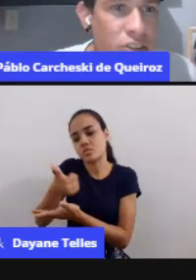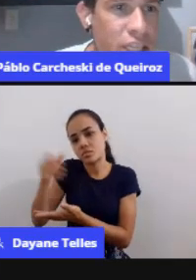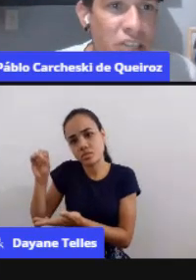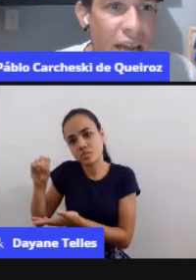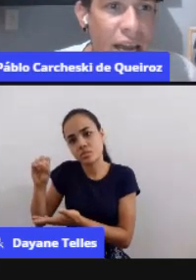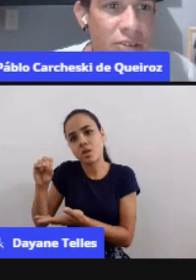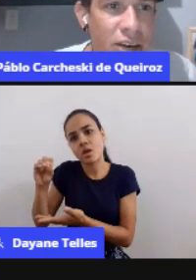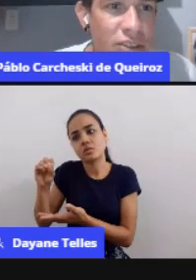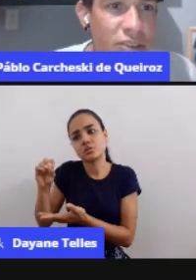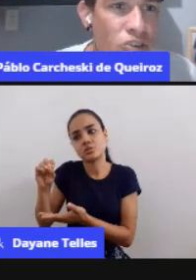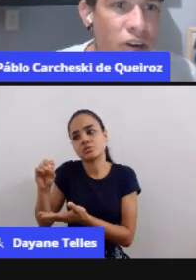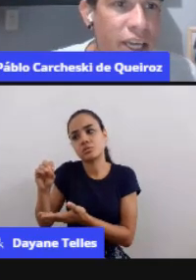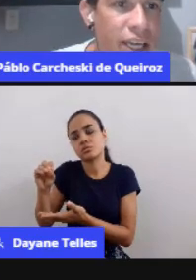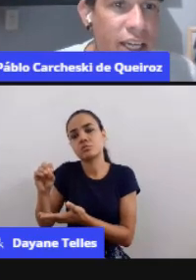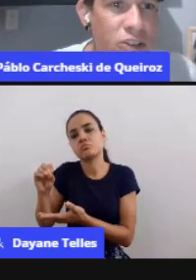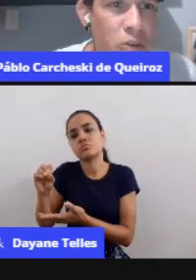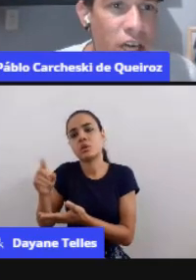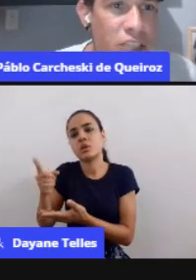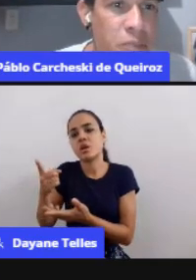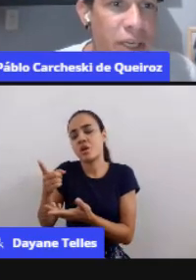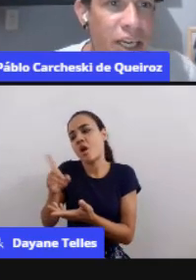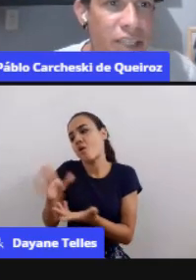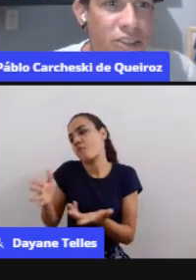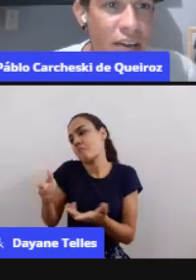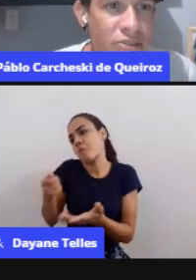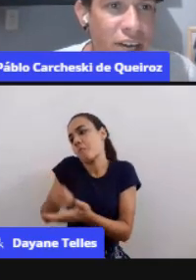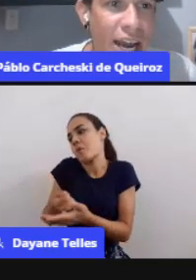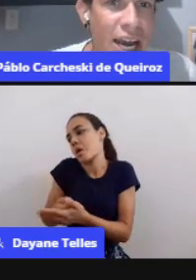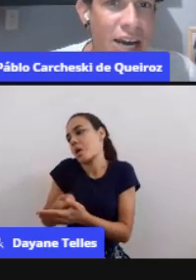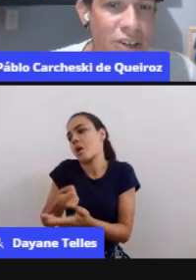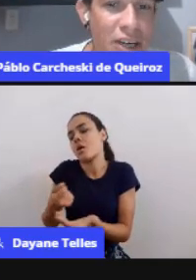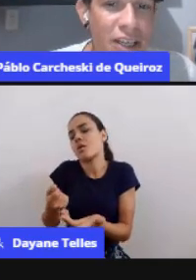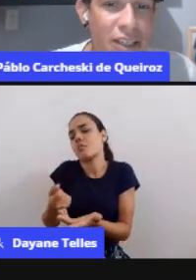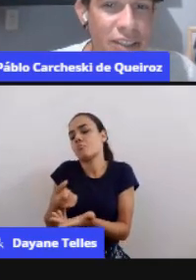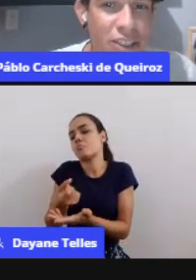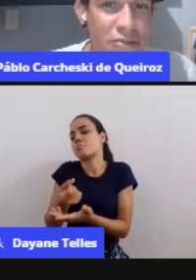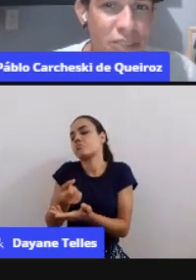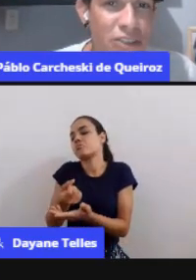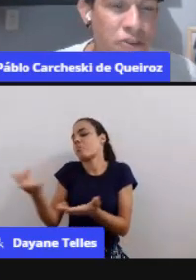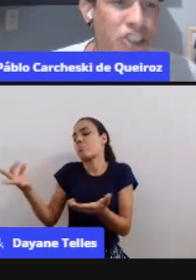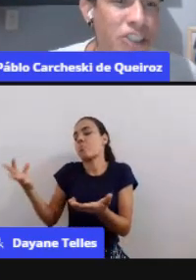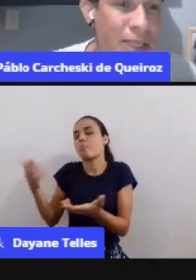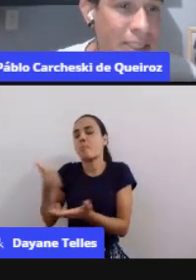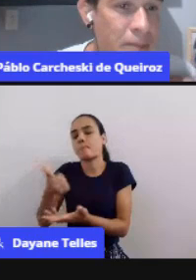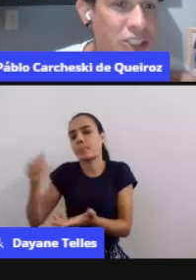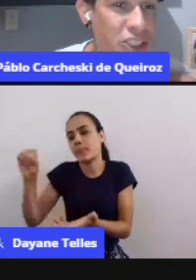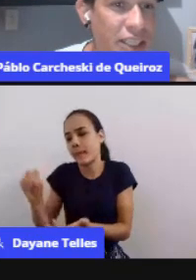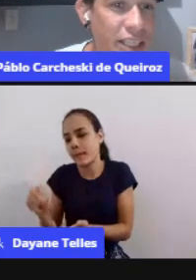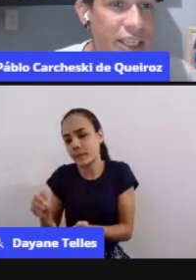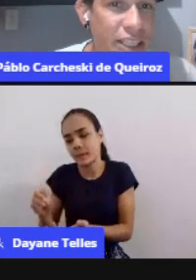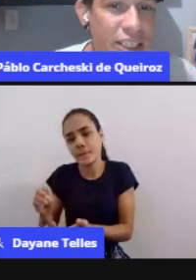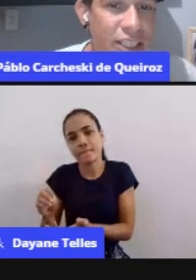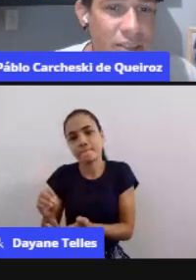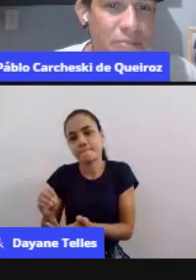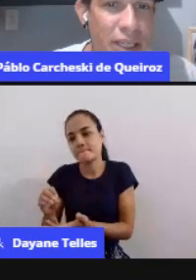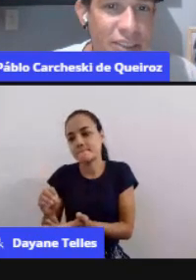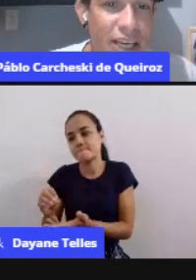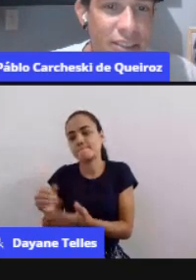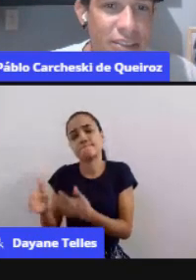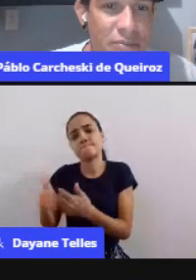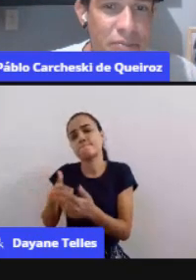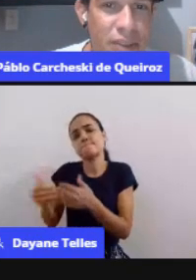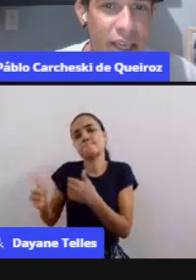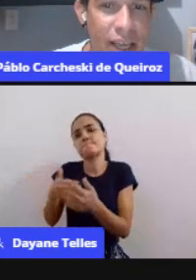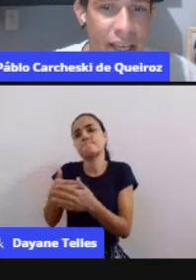pagar pelos 10, eu deixo lá a água escorrendo, eu molho as plantas, eu lavo o carro. Então, isso está fugindo da matemática, né? E aí?